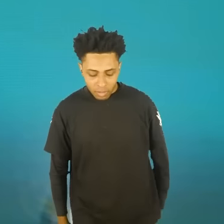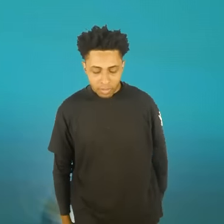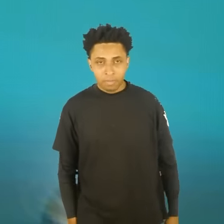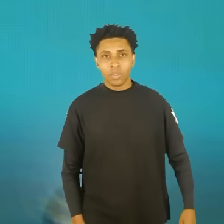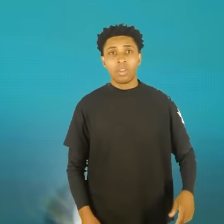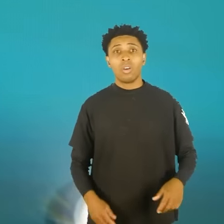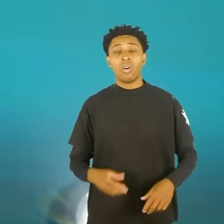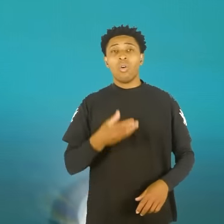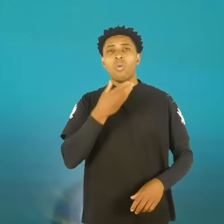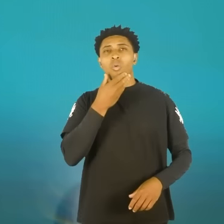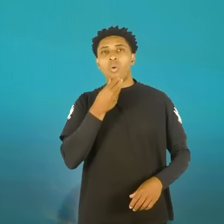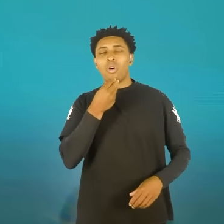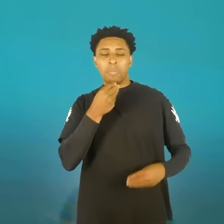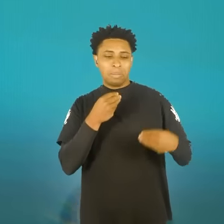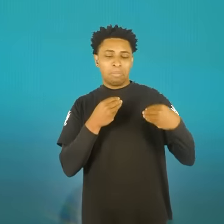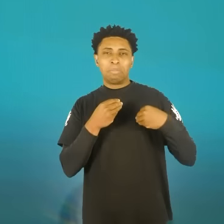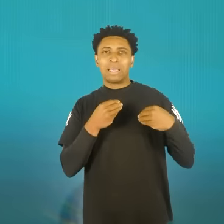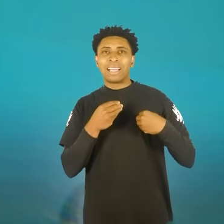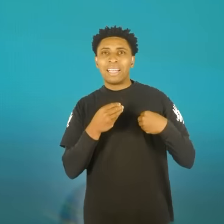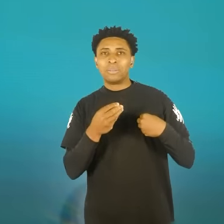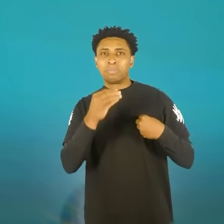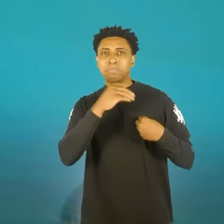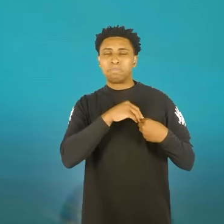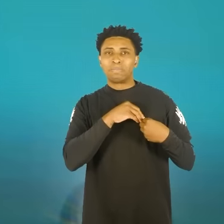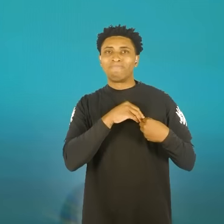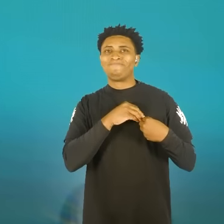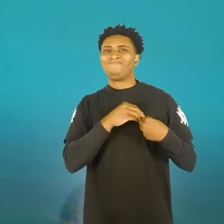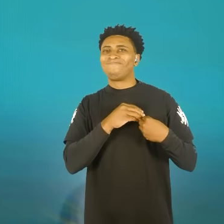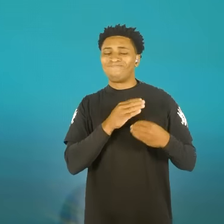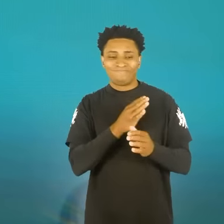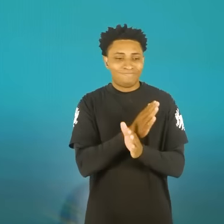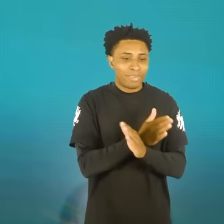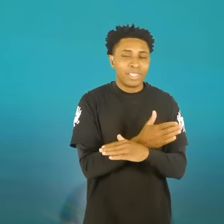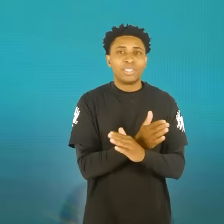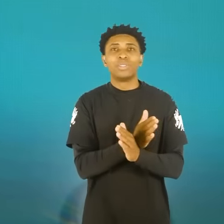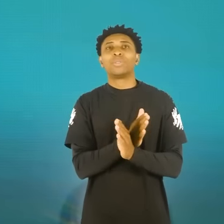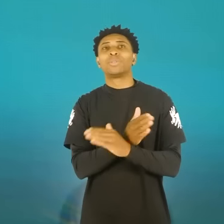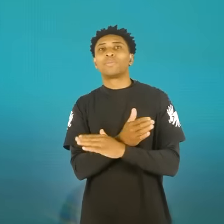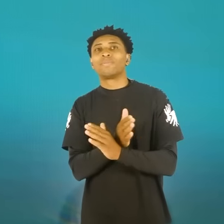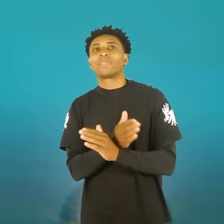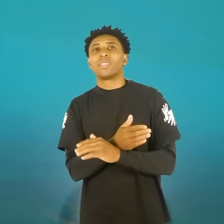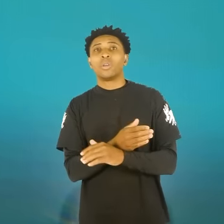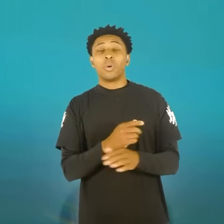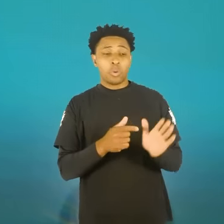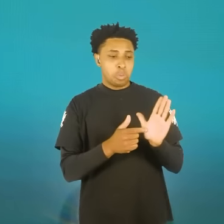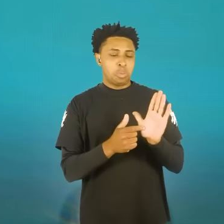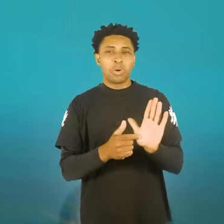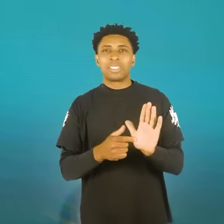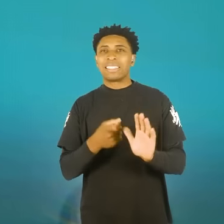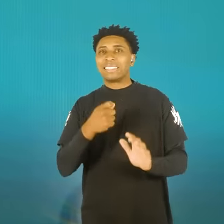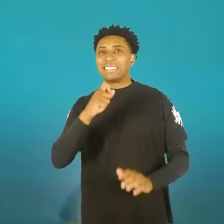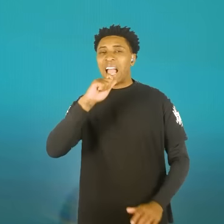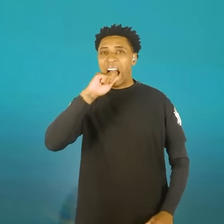de uma mulher ao pecado, no capítulo 3, o capítulo 4, ele só vai registrar inveja,